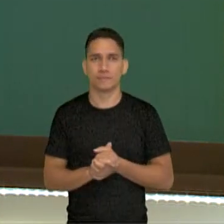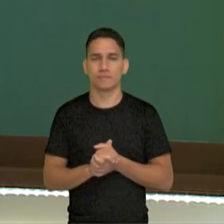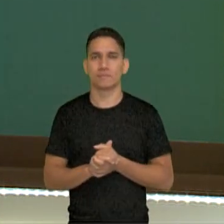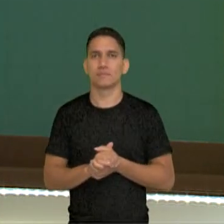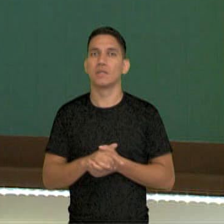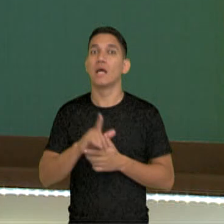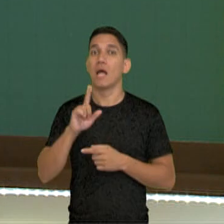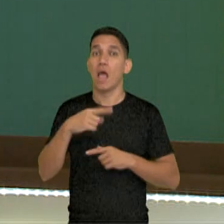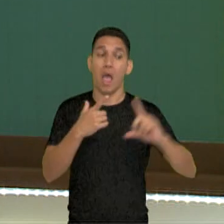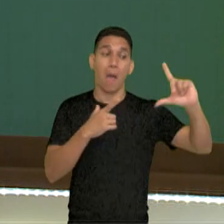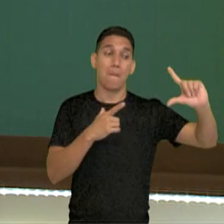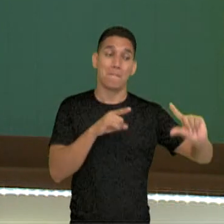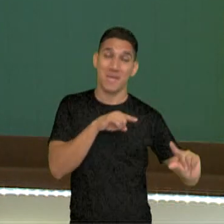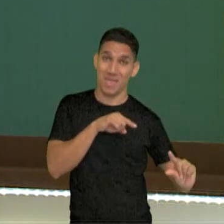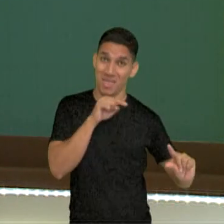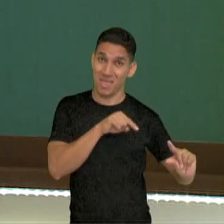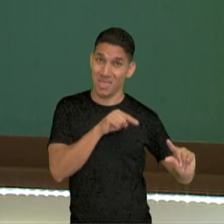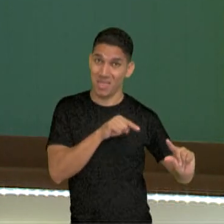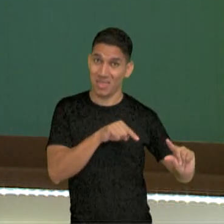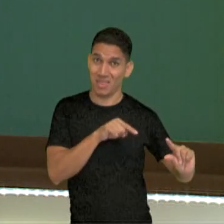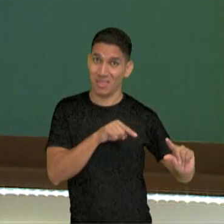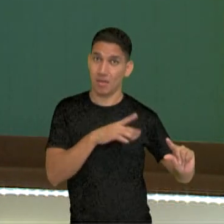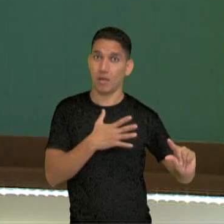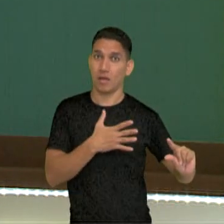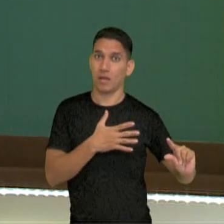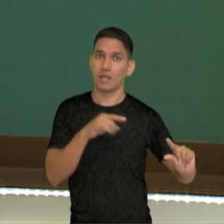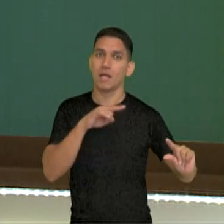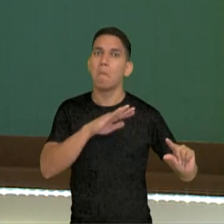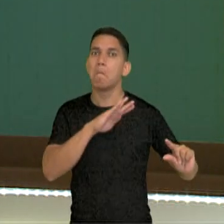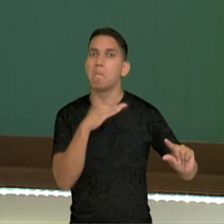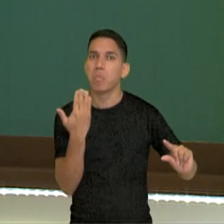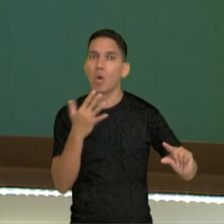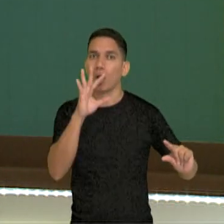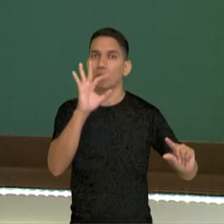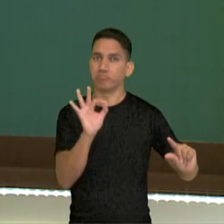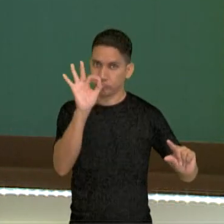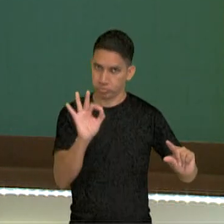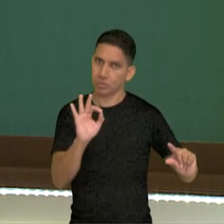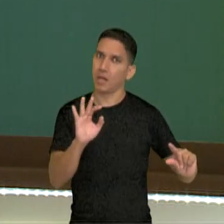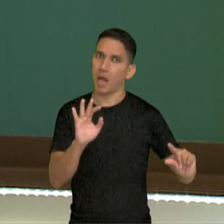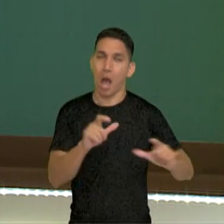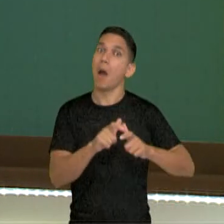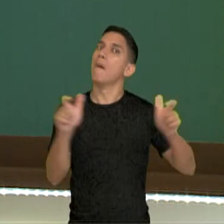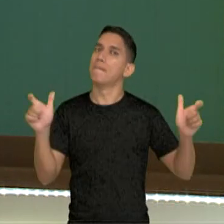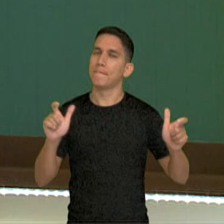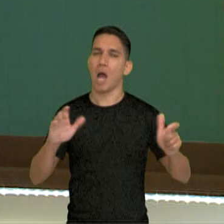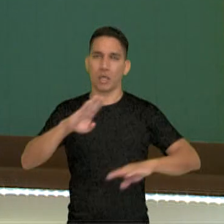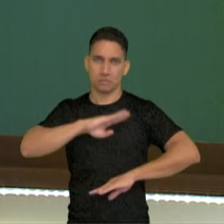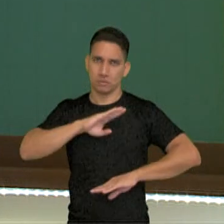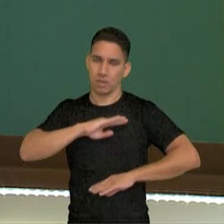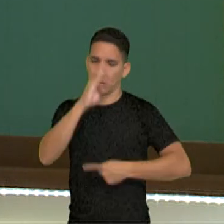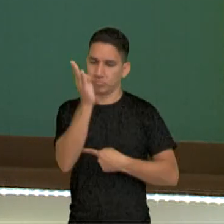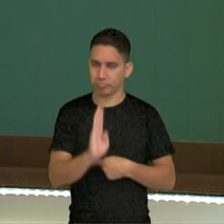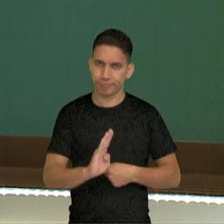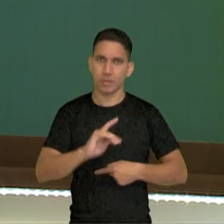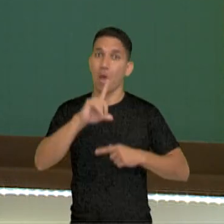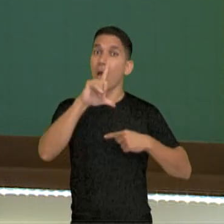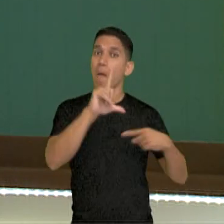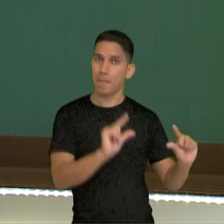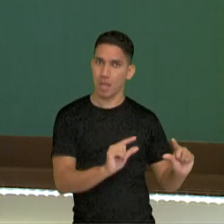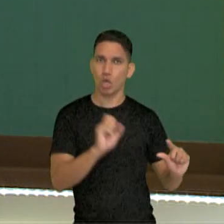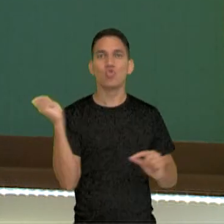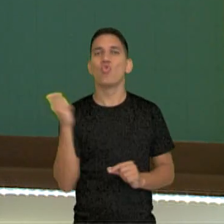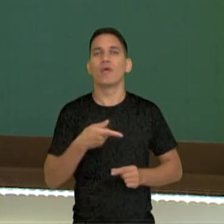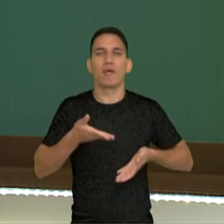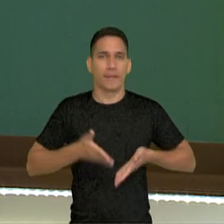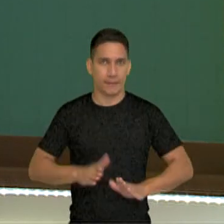bem menores, né, do que a taxa de mortalidade, ela sempre é menor, né, na maioria dos casos, no Brasil, do que